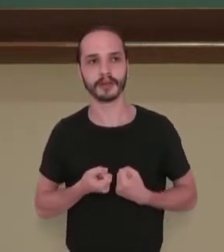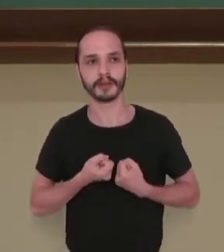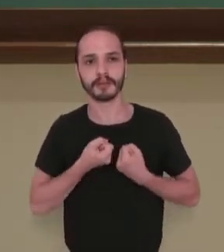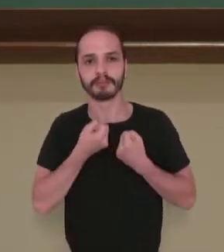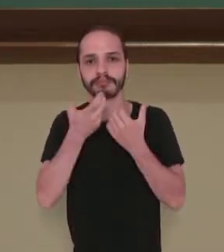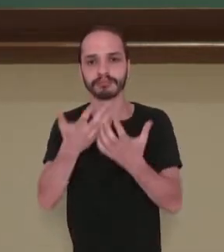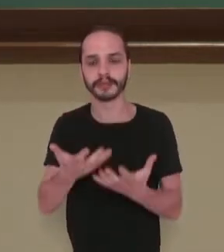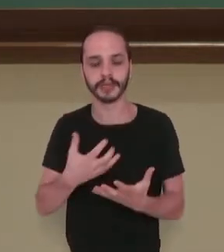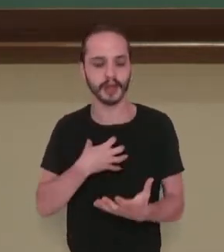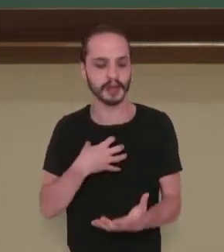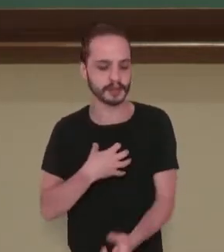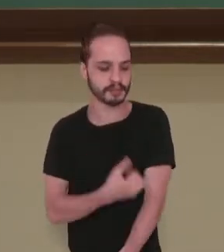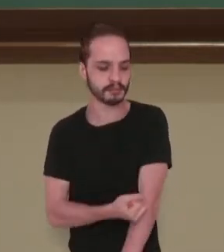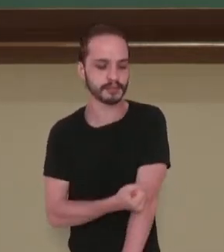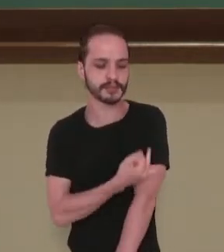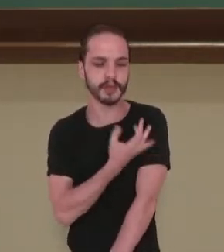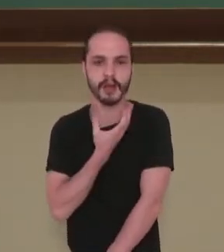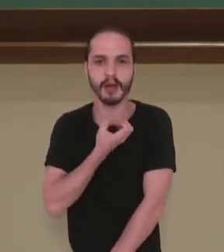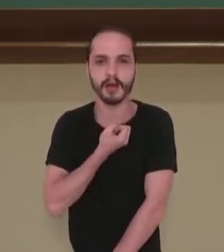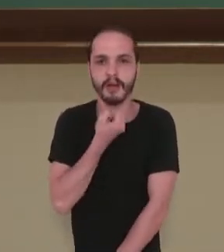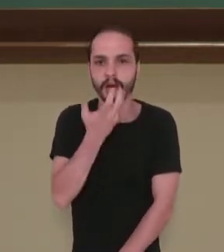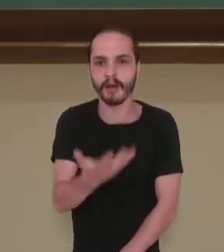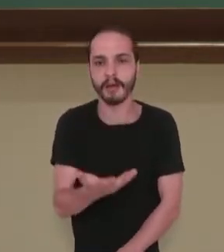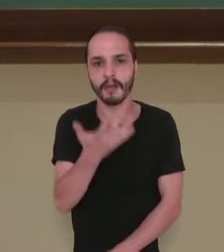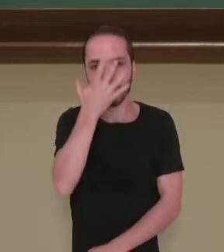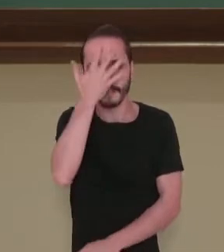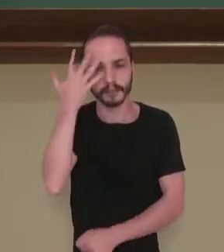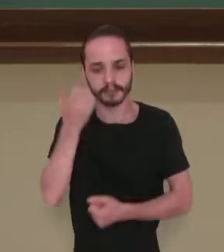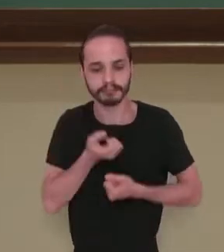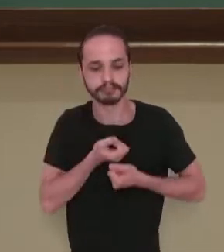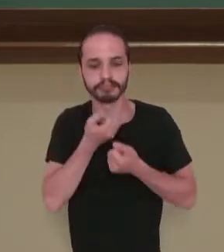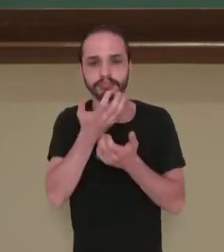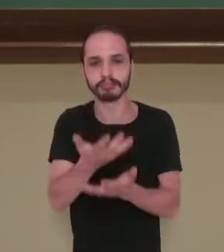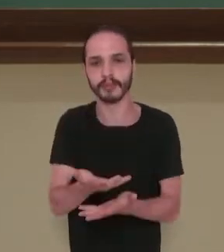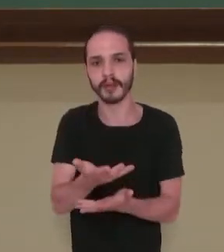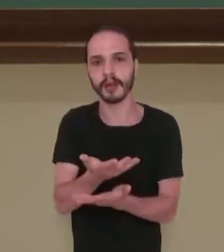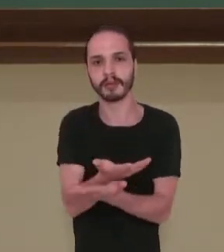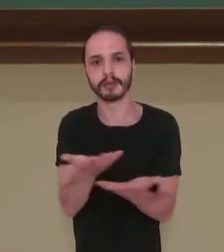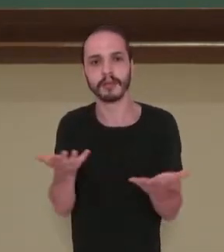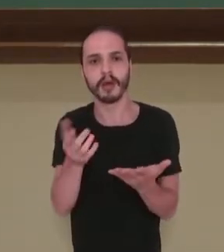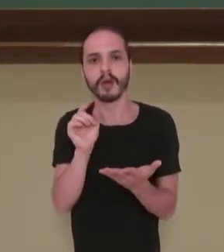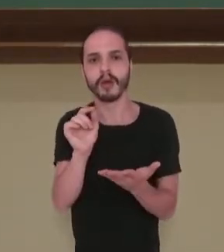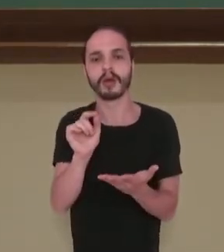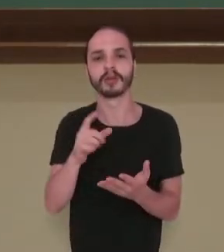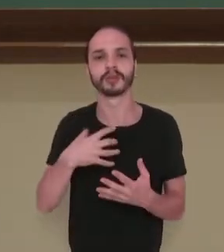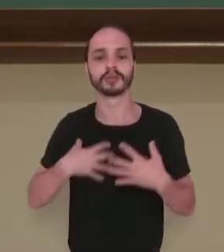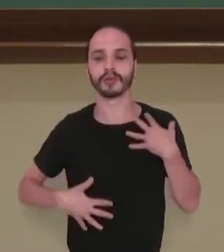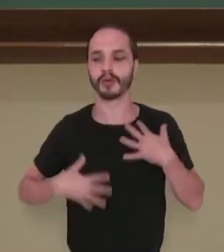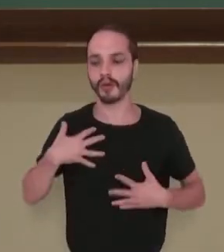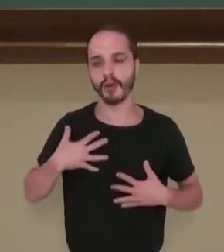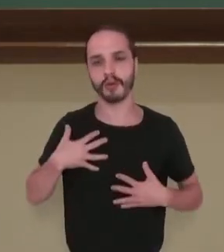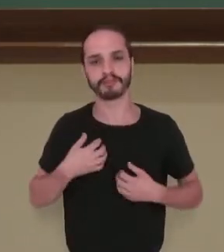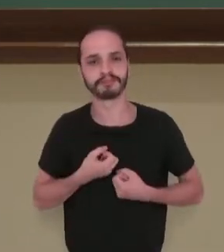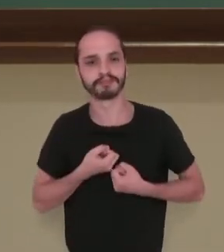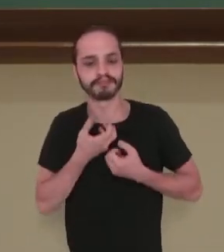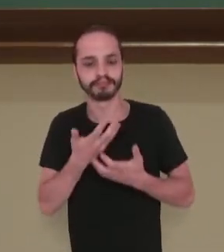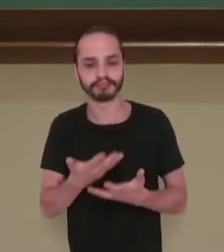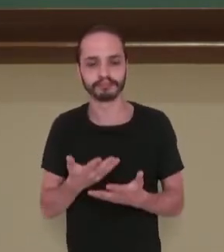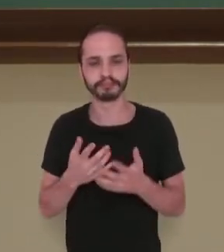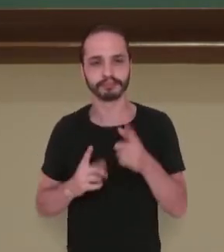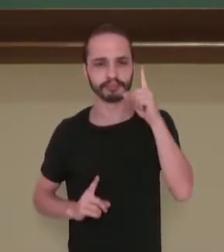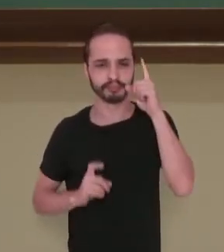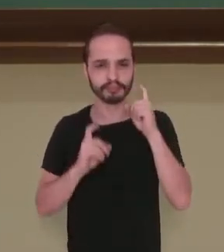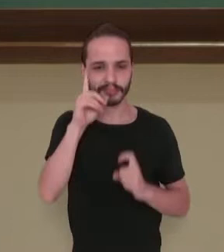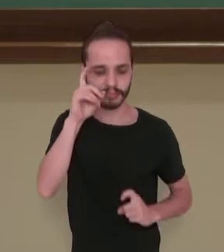expressar os seus sentimentos, repassar algo através dela